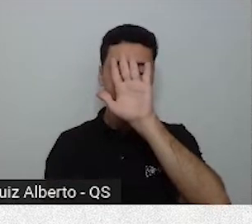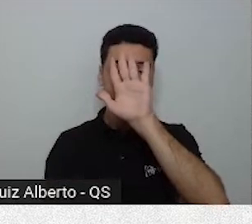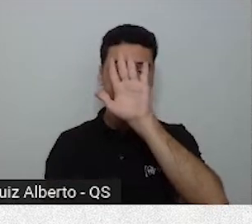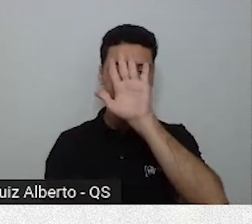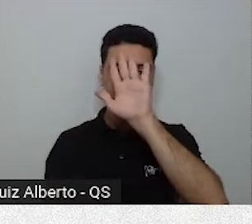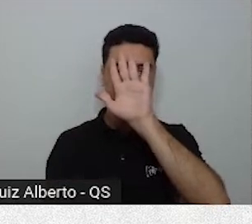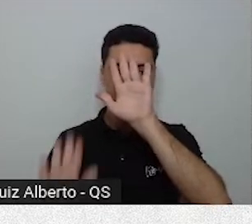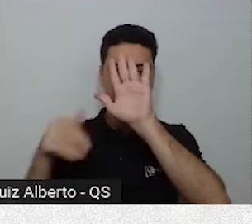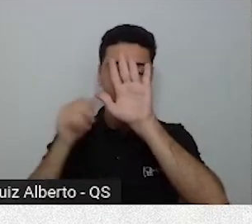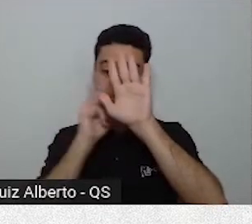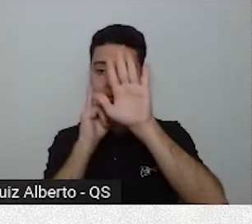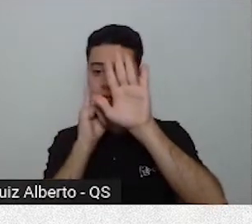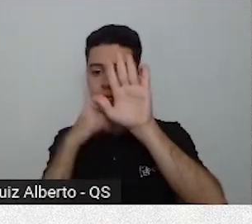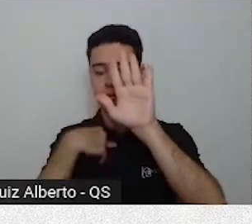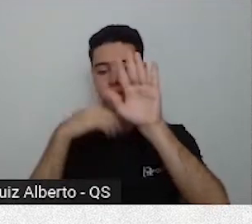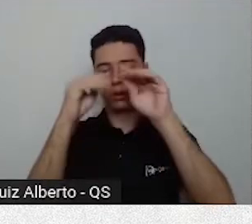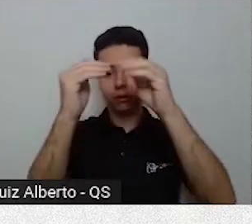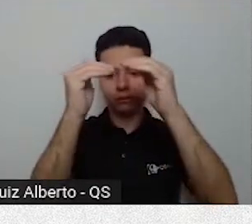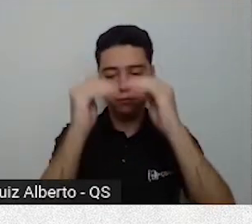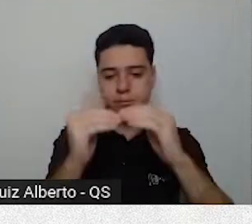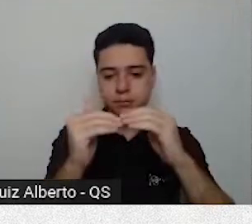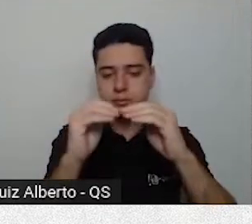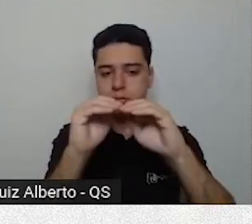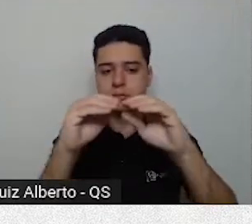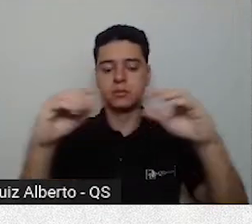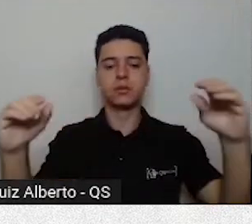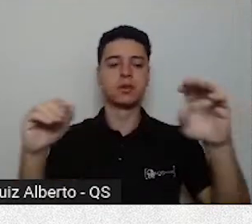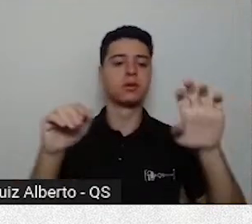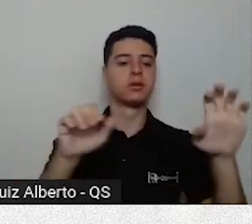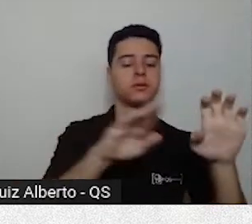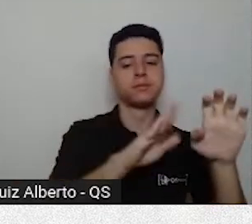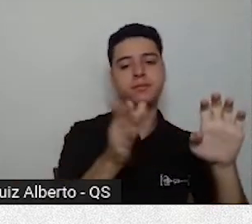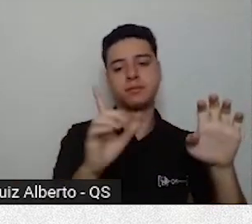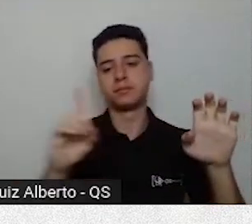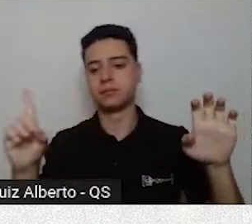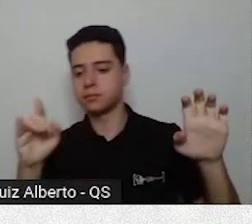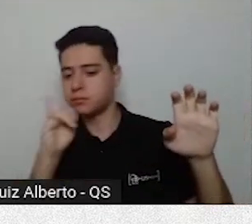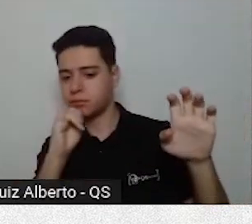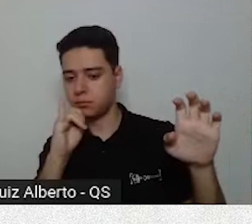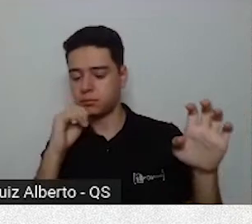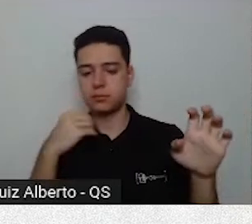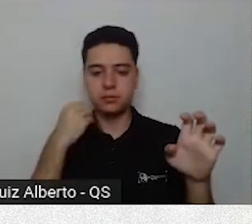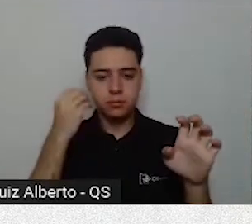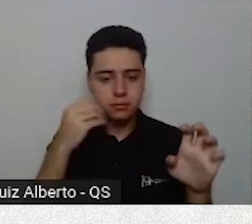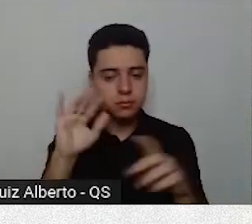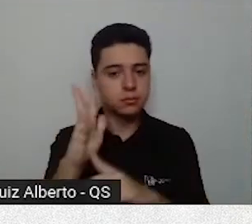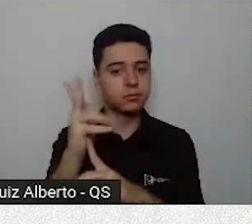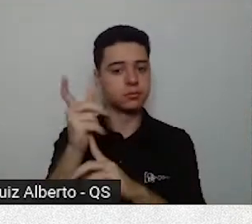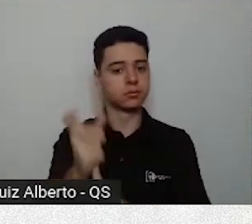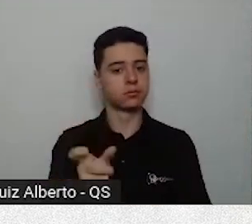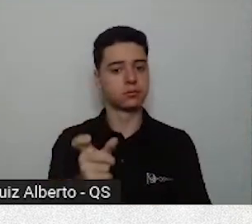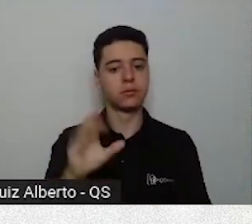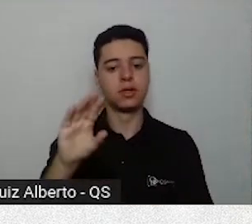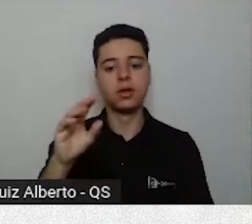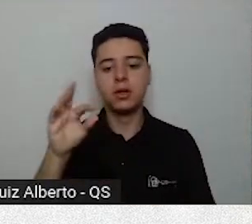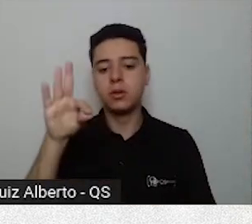Na linha do meio, da esquerda para a direita, tem o teste com a tinta do chá do hibisco.